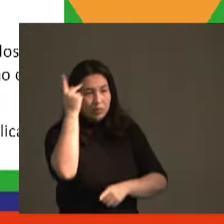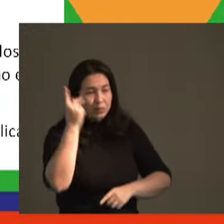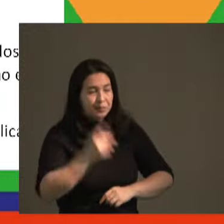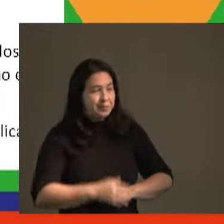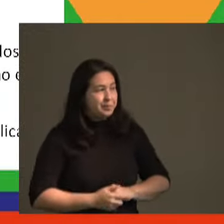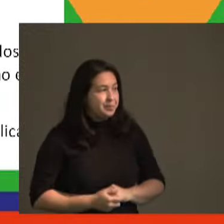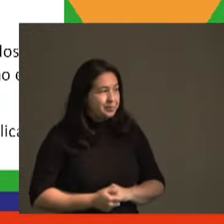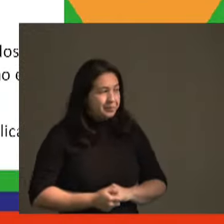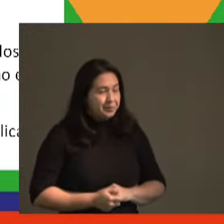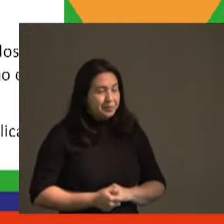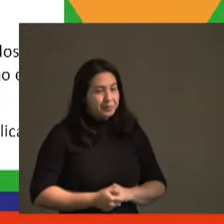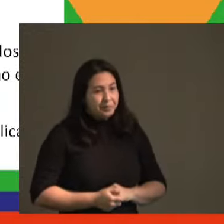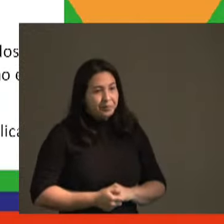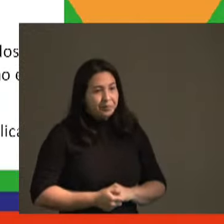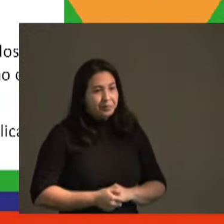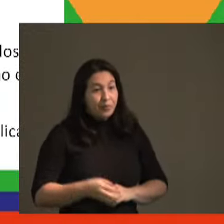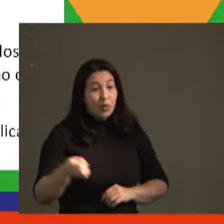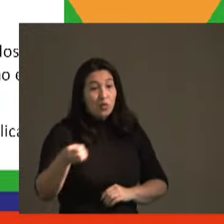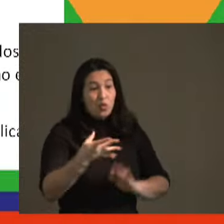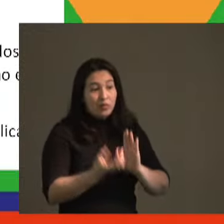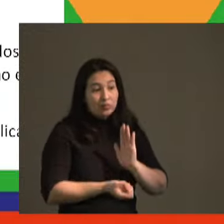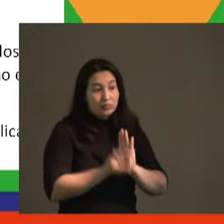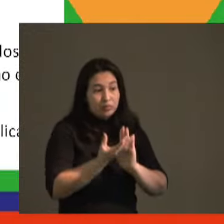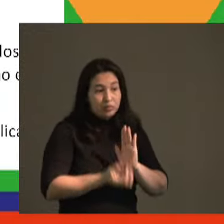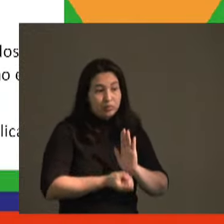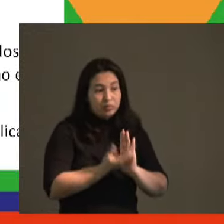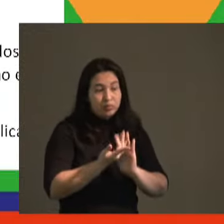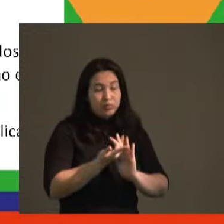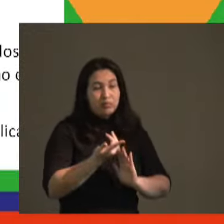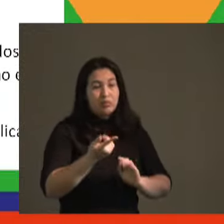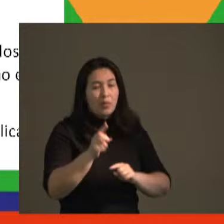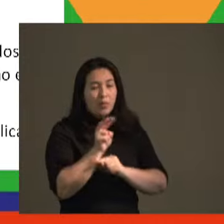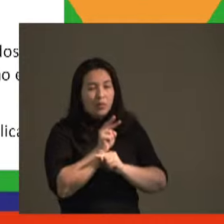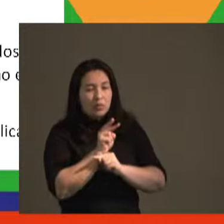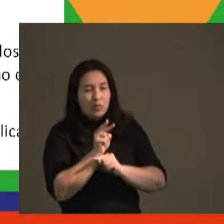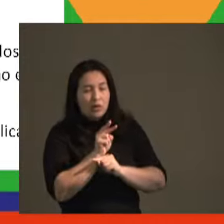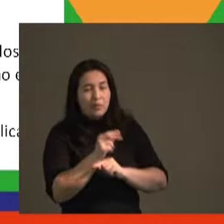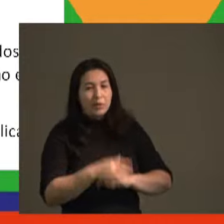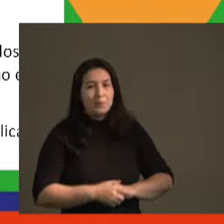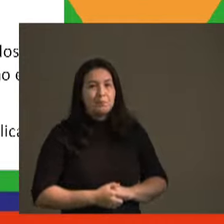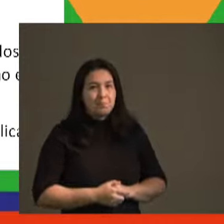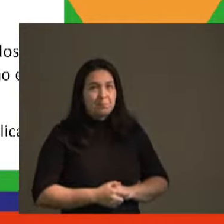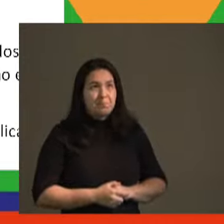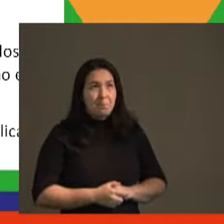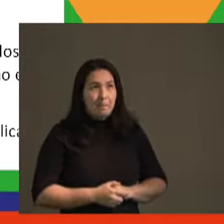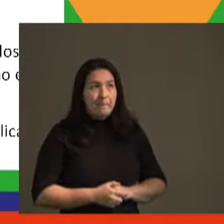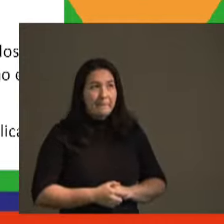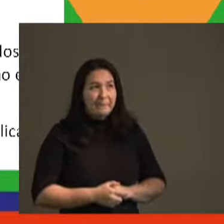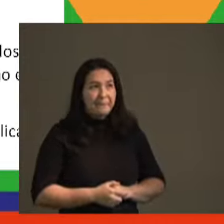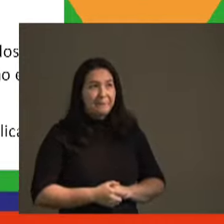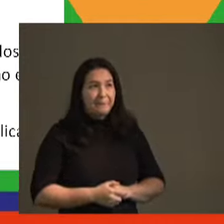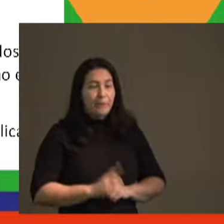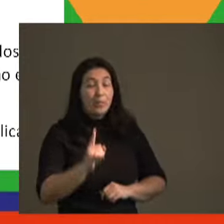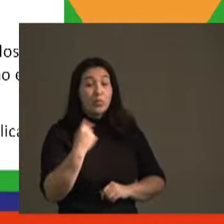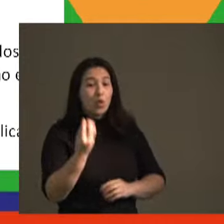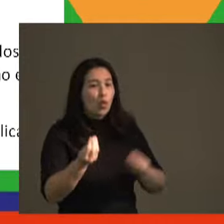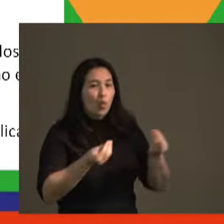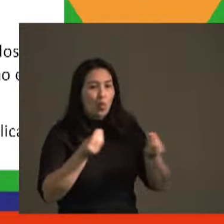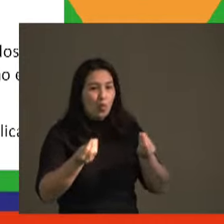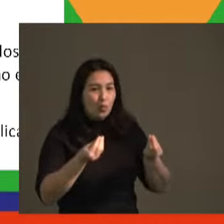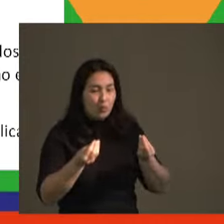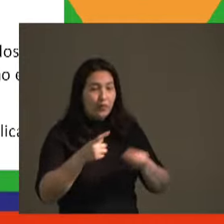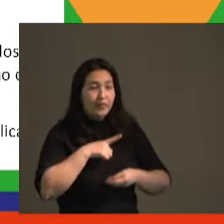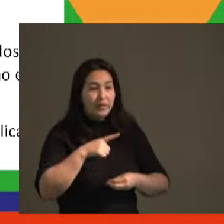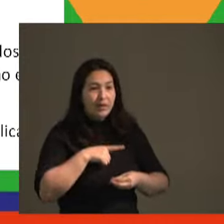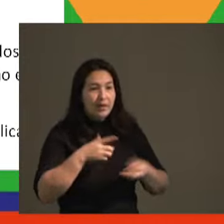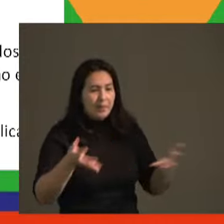Próximo. Novo Viver Sem Limite, governança, monitoramento e avaliação. Tá. Então, nós vamos ter também os